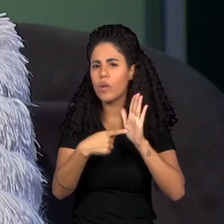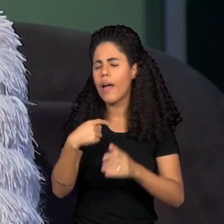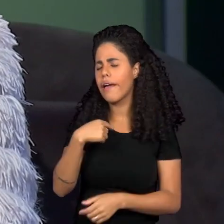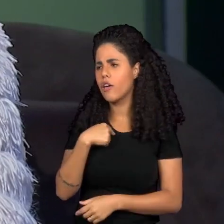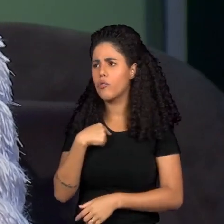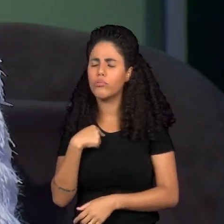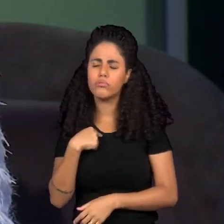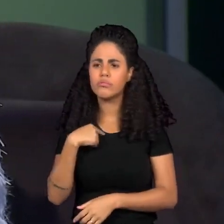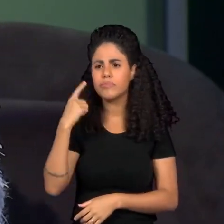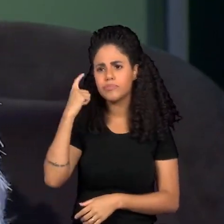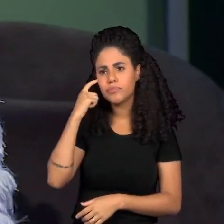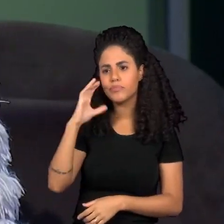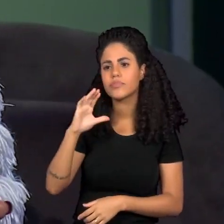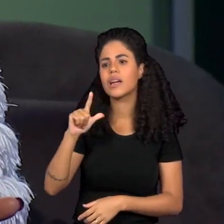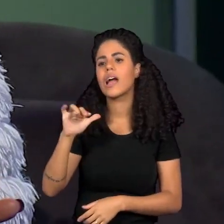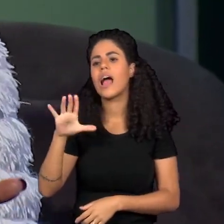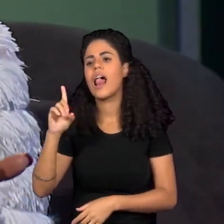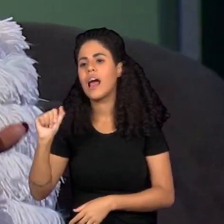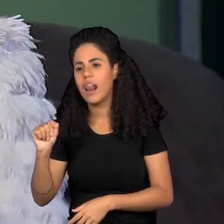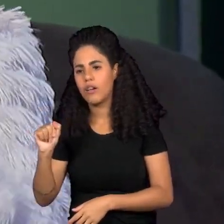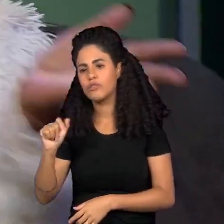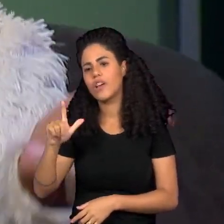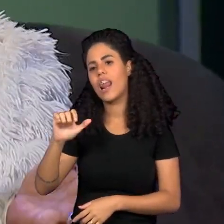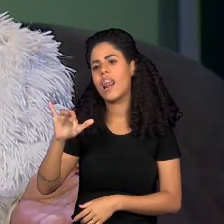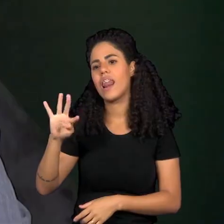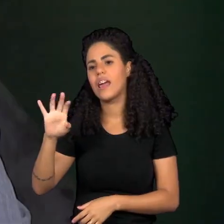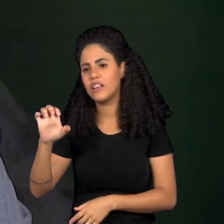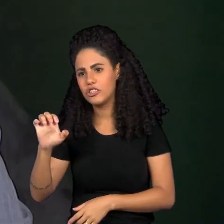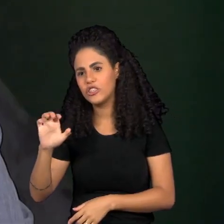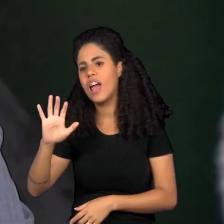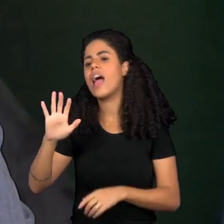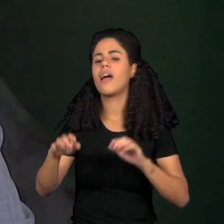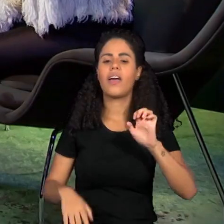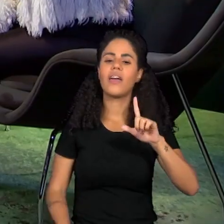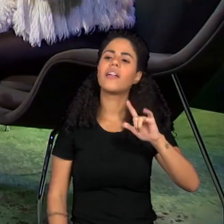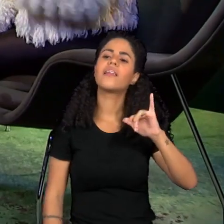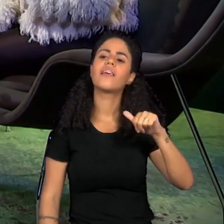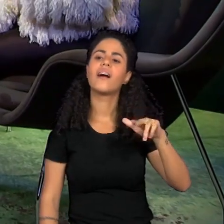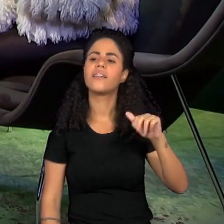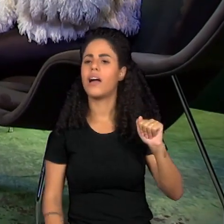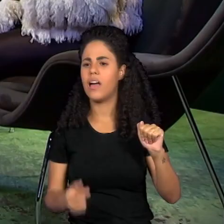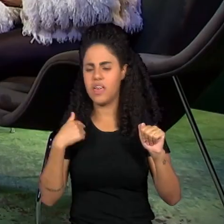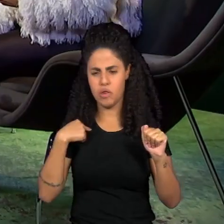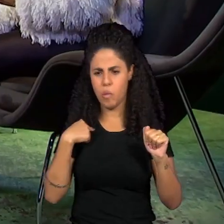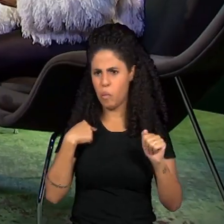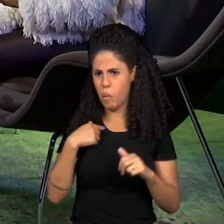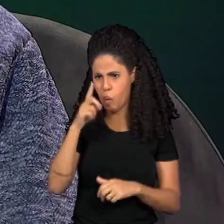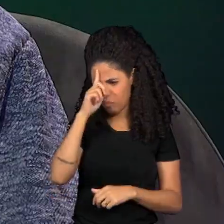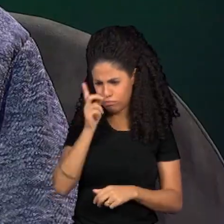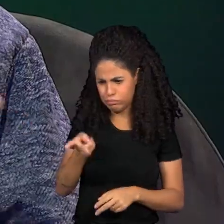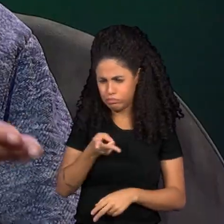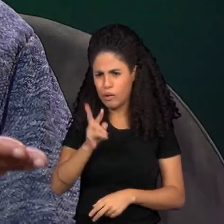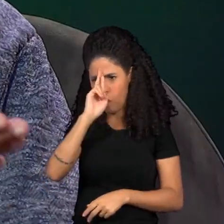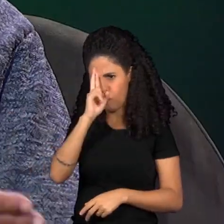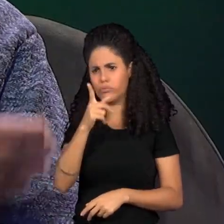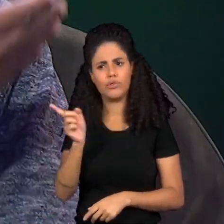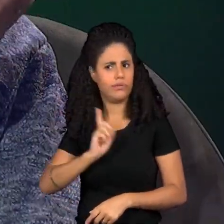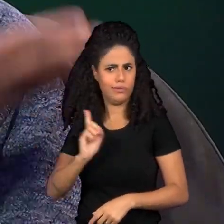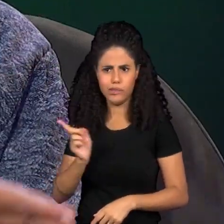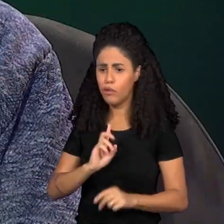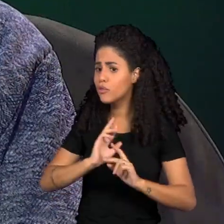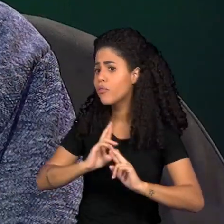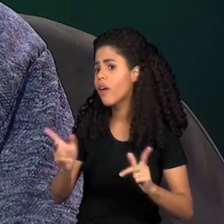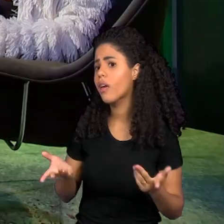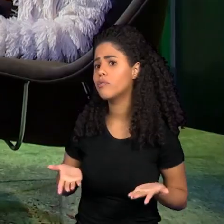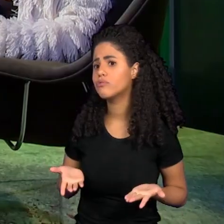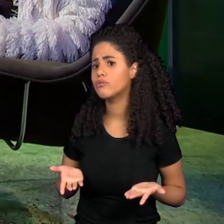confundo Cláudia Leite com Eliana. E acho também que tem um problema de memória no Brasil. Como a Elisa falou, concordo com